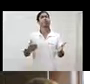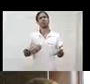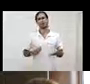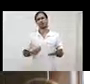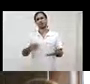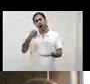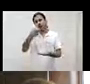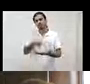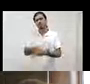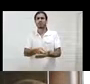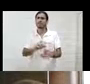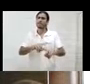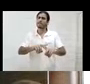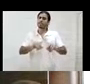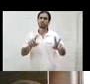Pode passar?